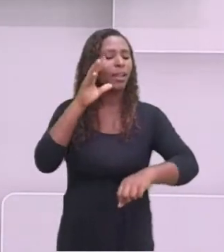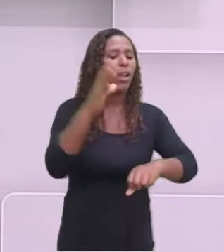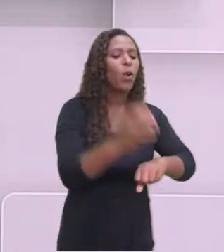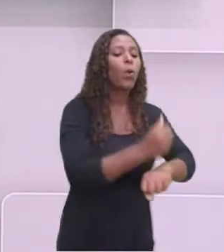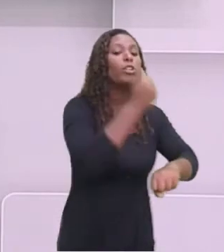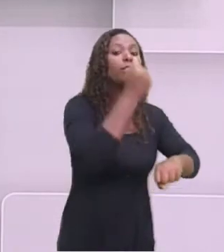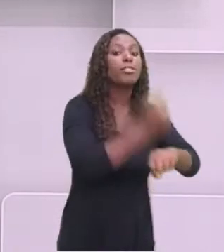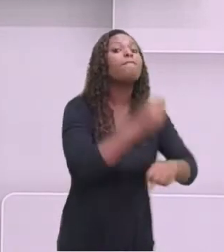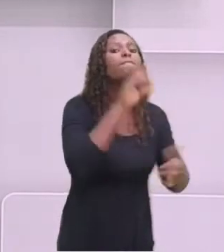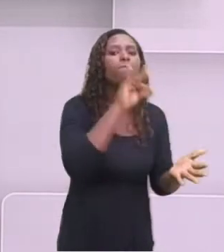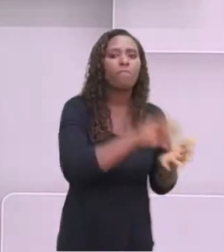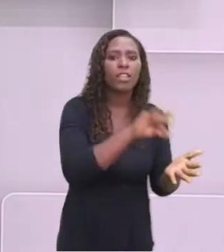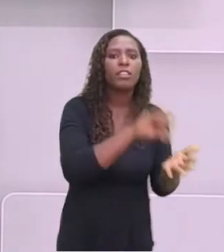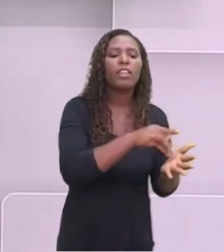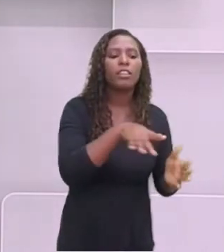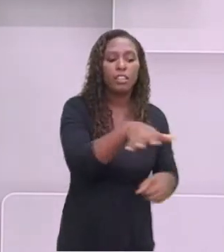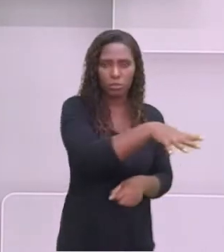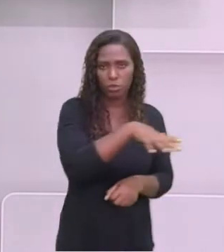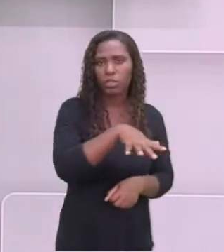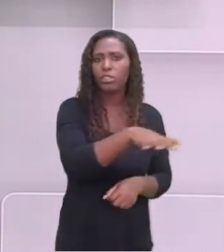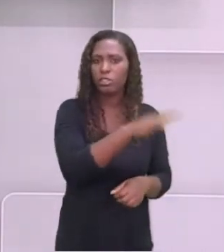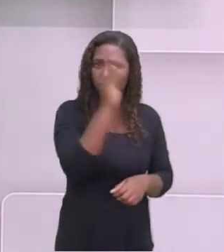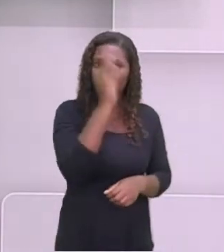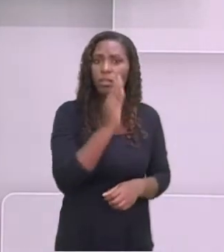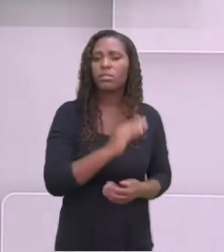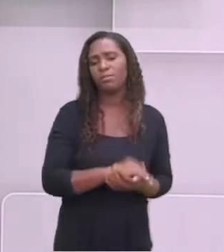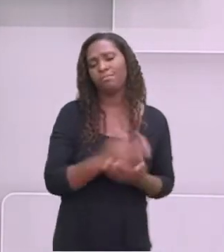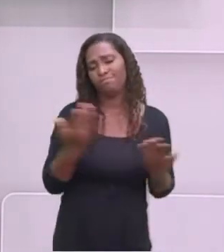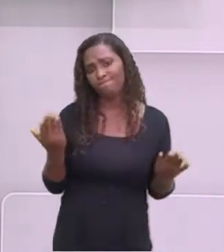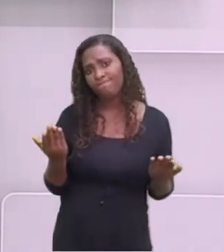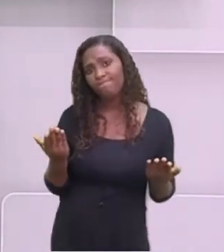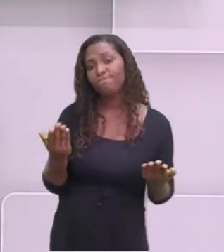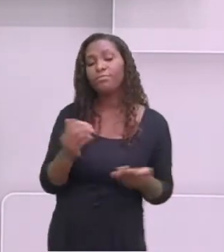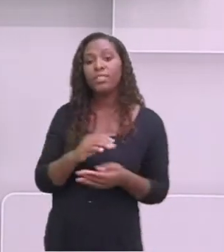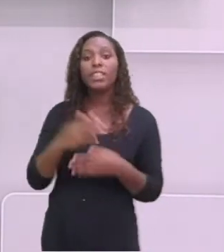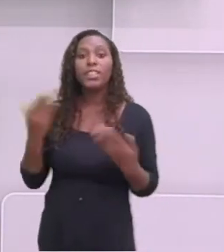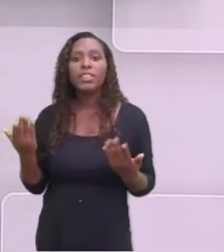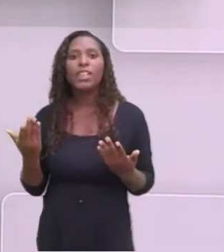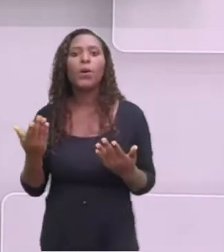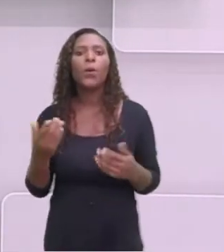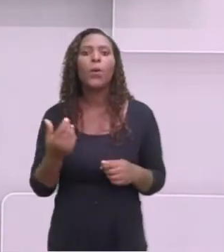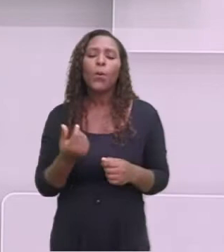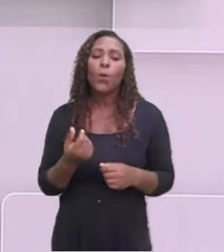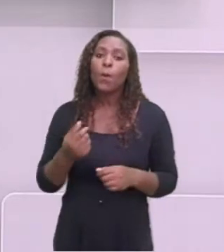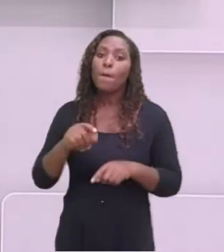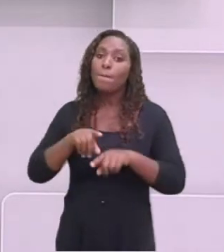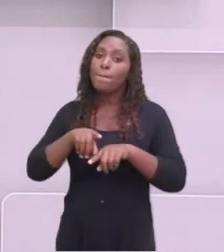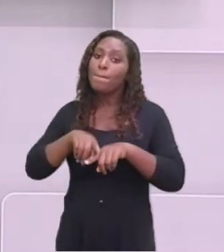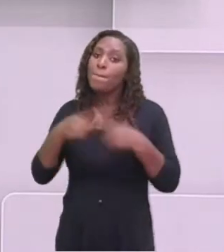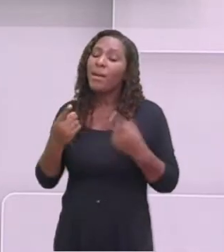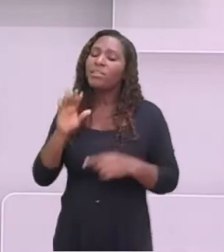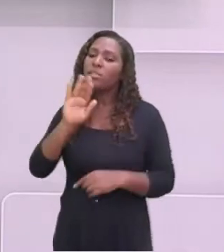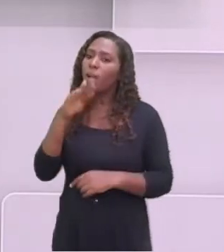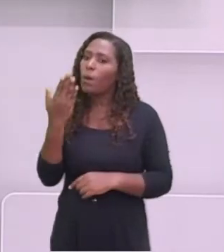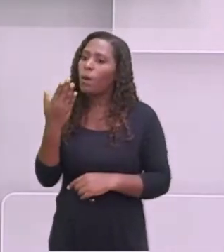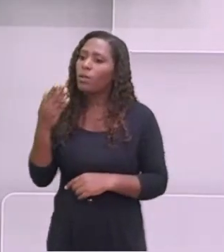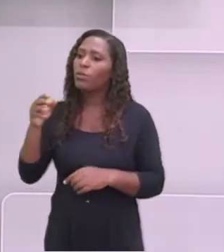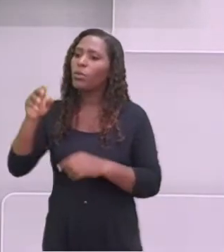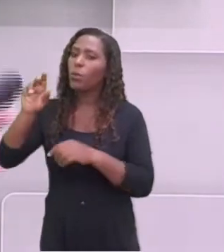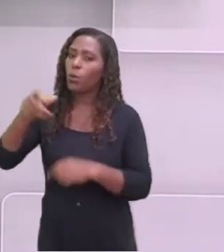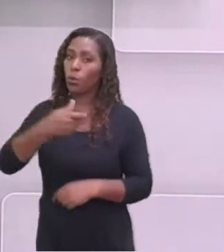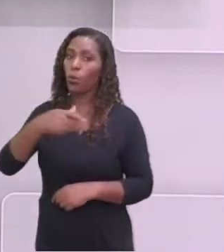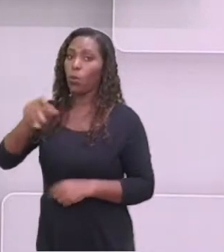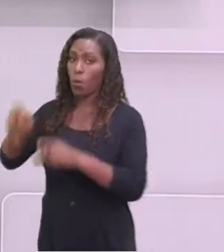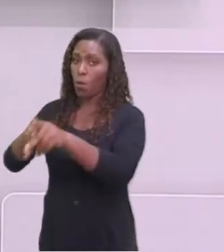A colonização portuguesa teve como principal característica a submissão e o extermínio de milhões